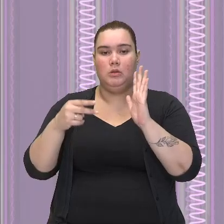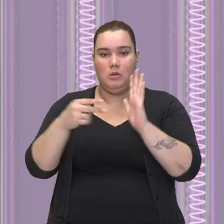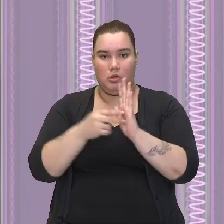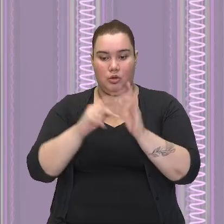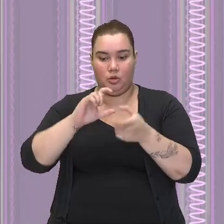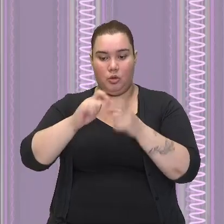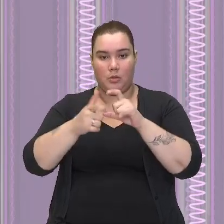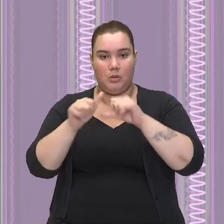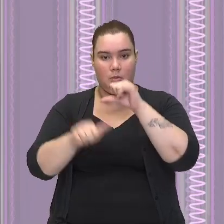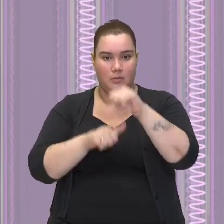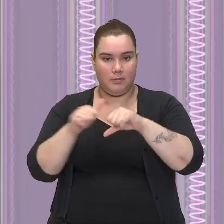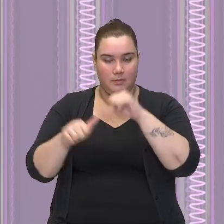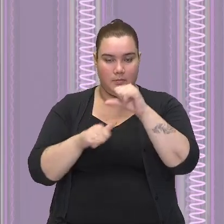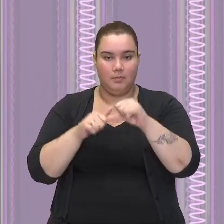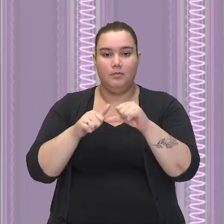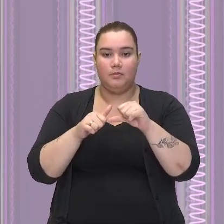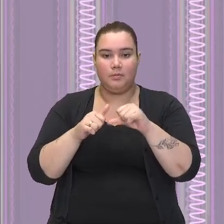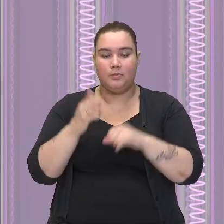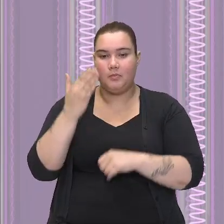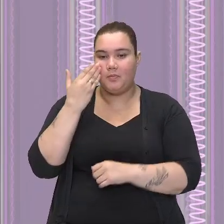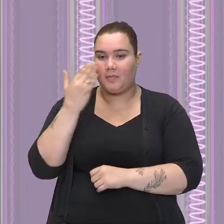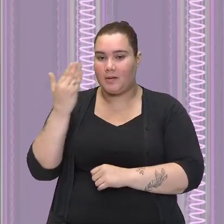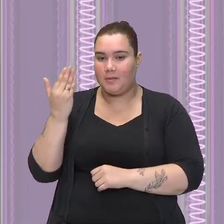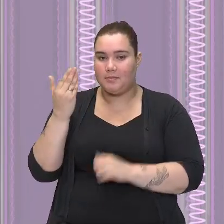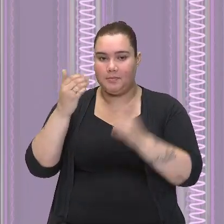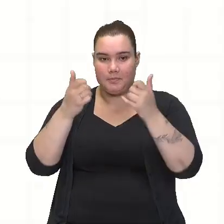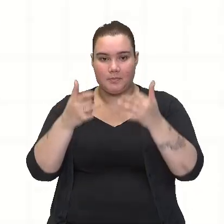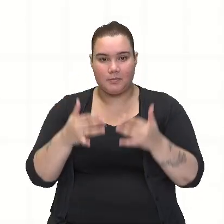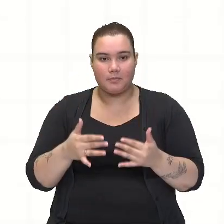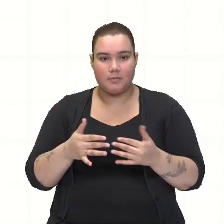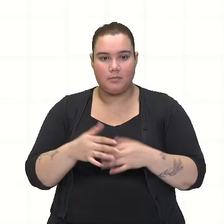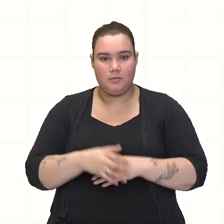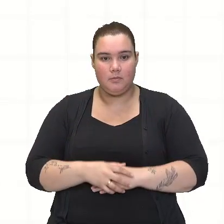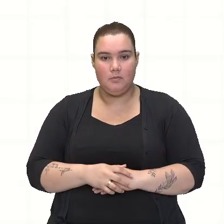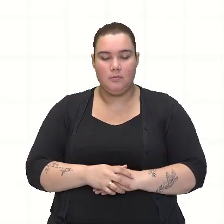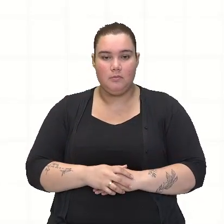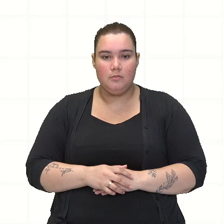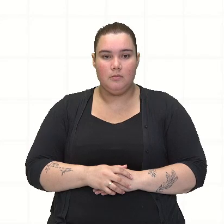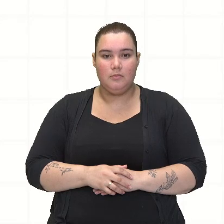transformações geométricas. Então, vejamos a definição.